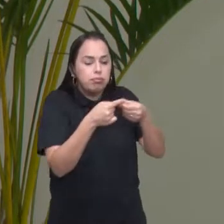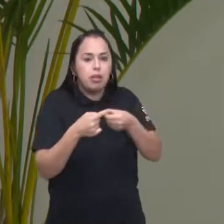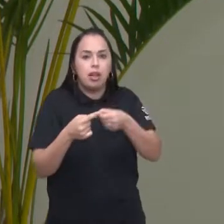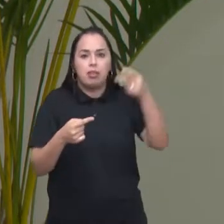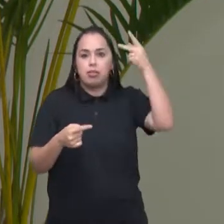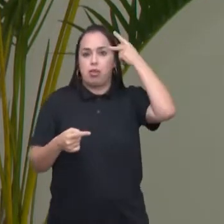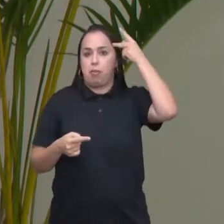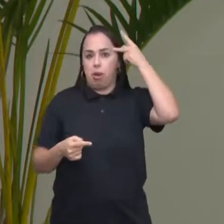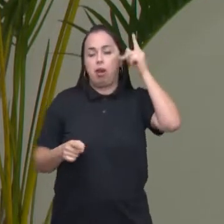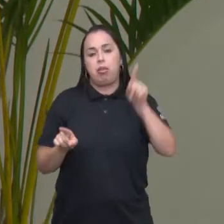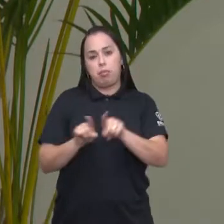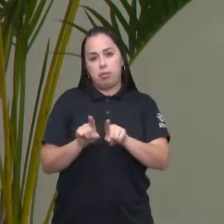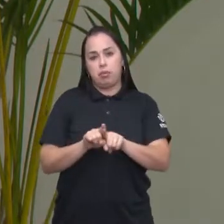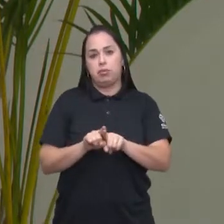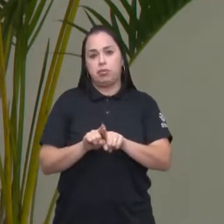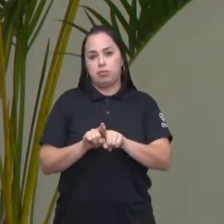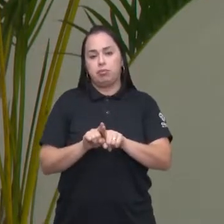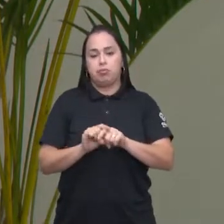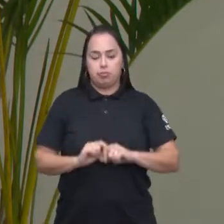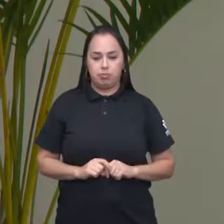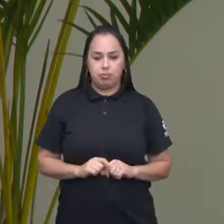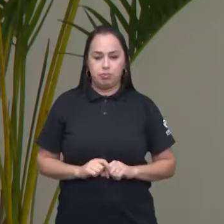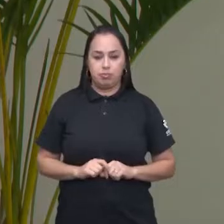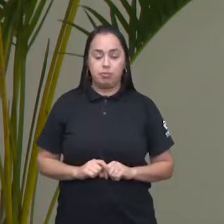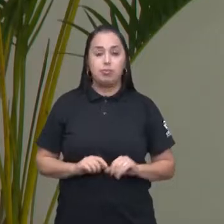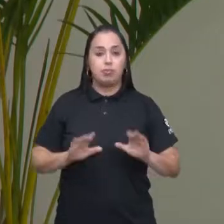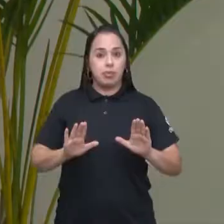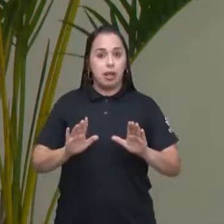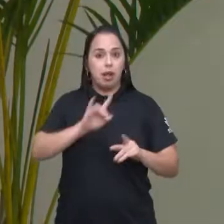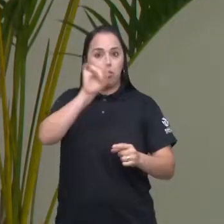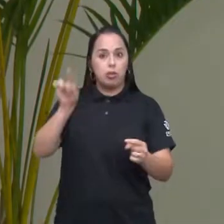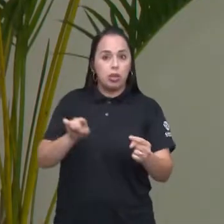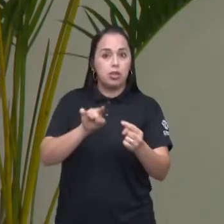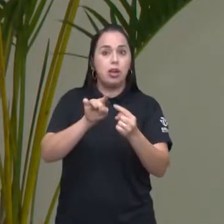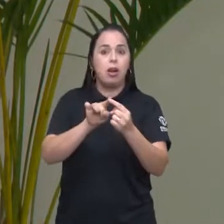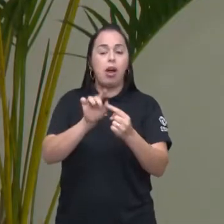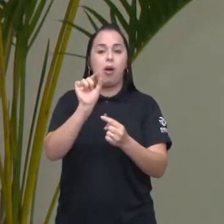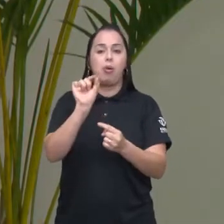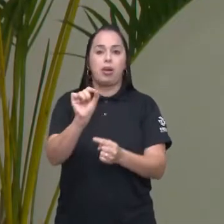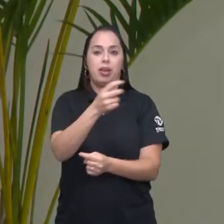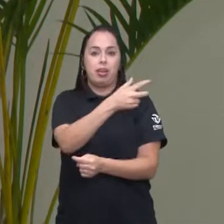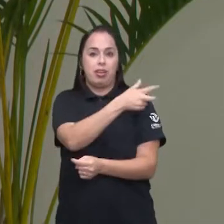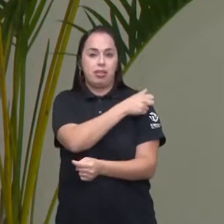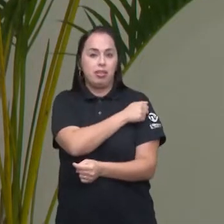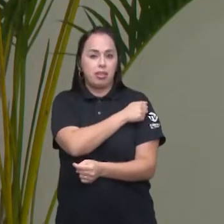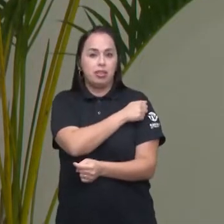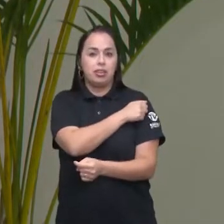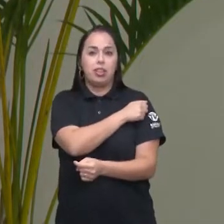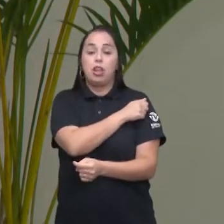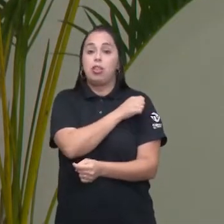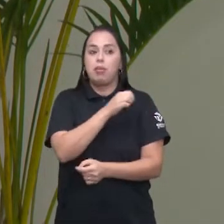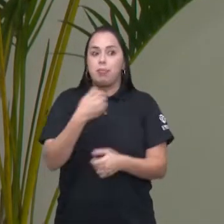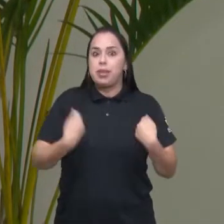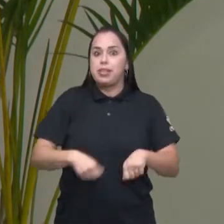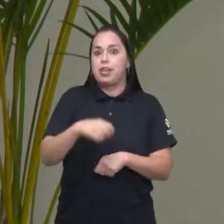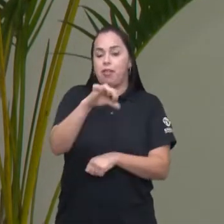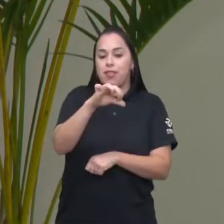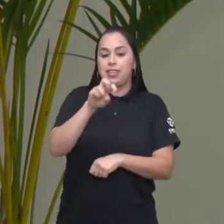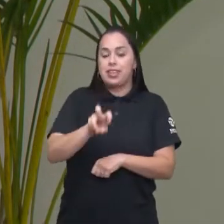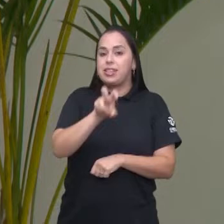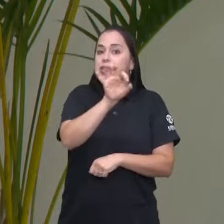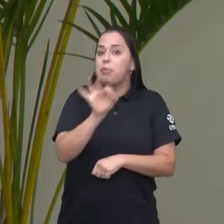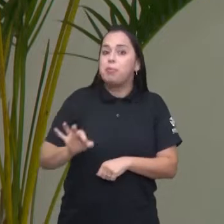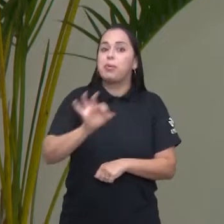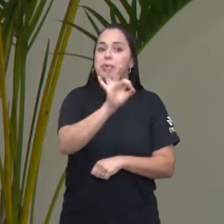municípios do Estado de São Paulo também teve uma baixa cobertura a nossa meta é sempre vacinar algumas vacinas